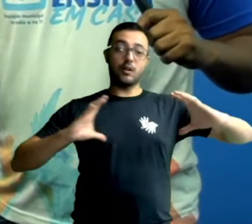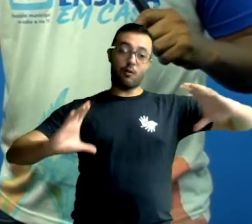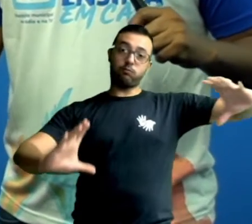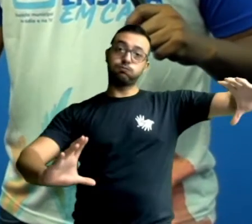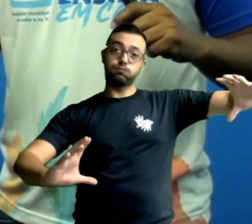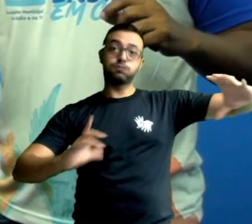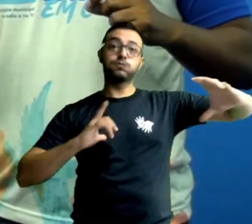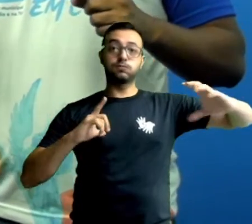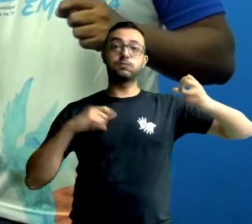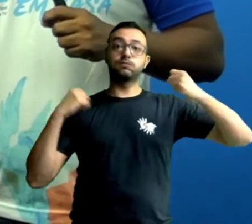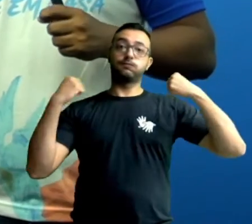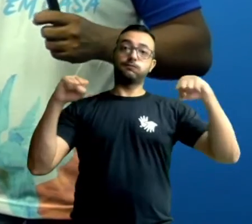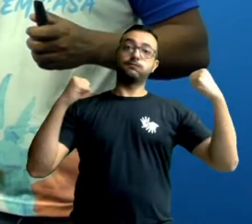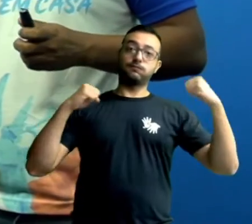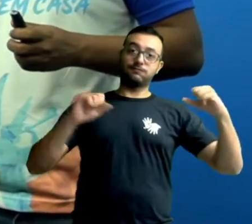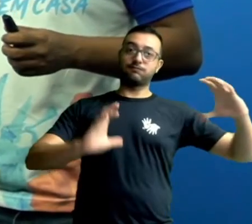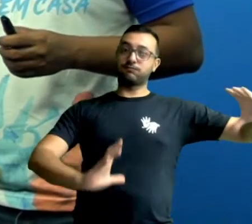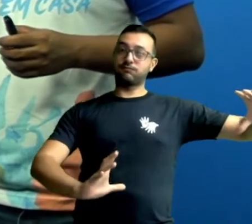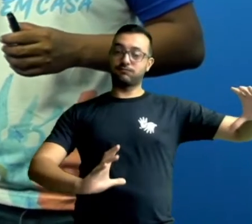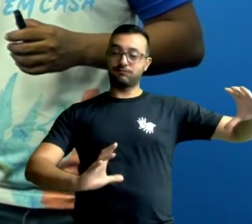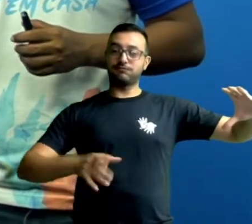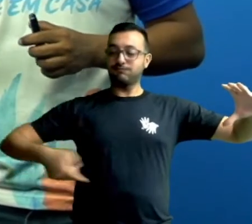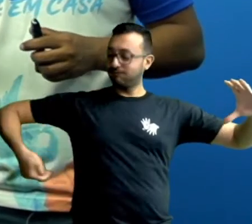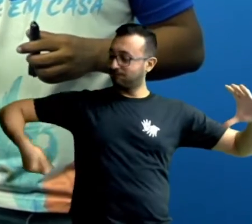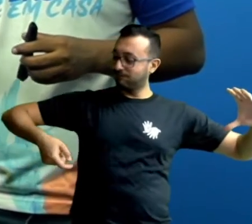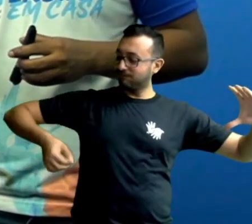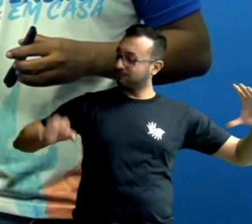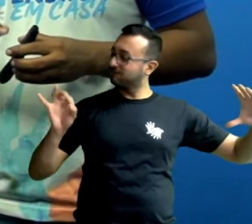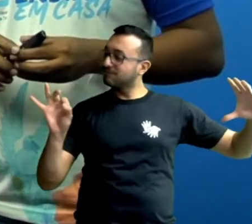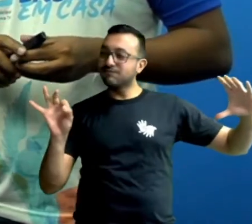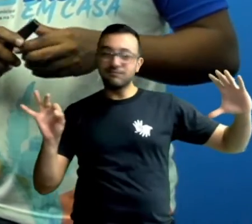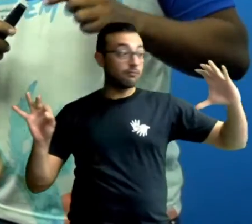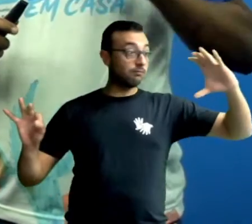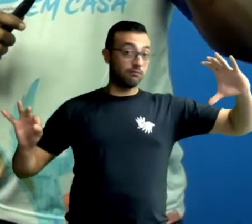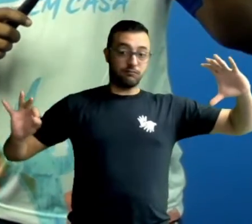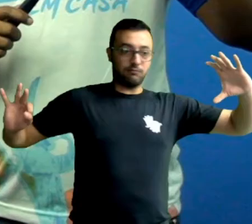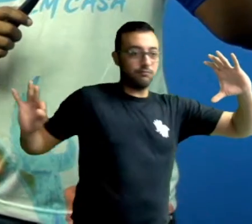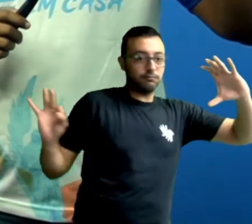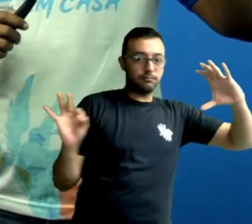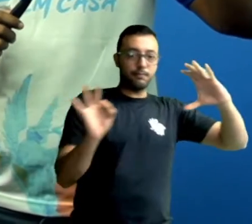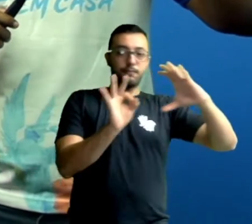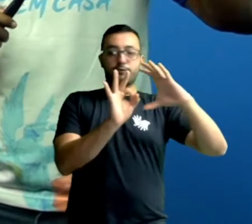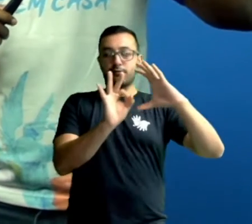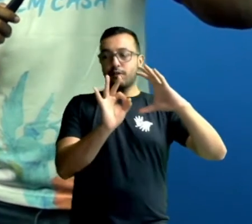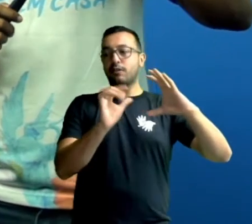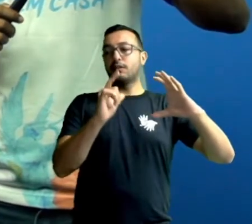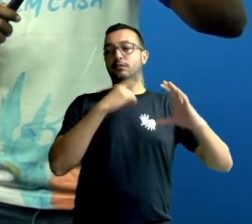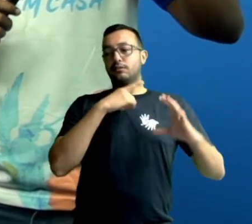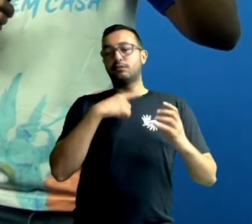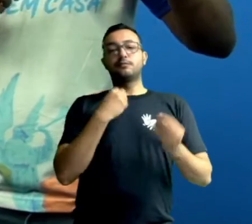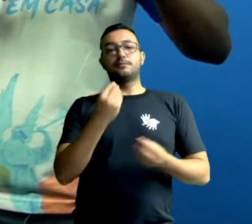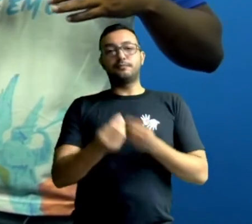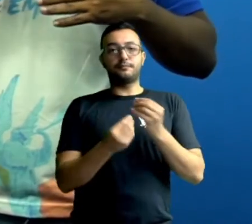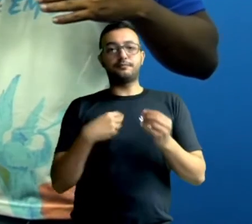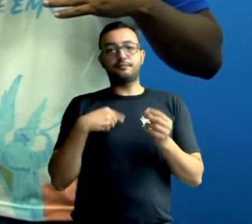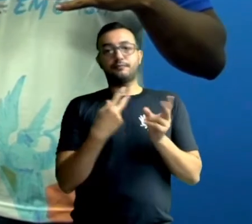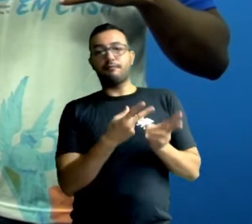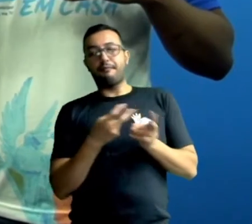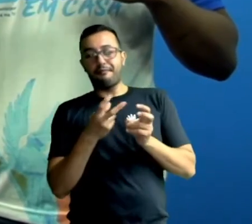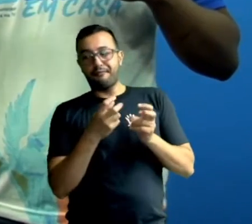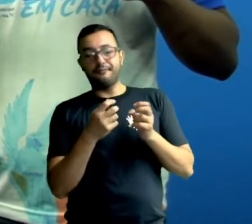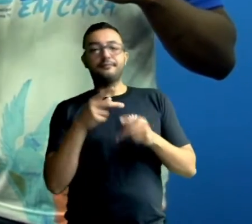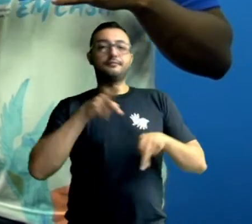pilates. Então, o vírus ele entra na célula por meio dos seus receptores, de